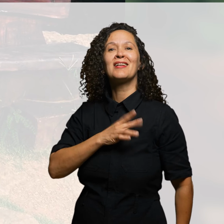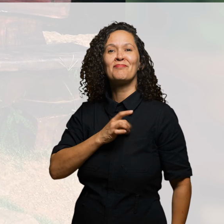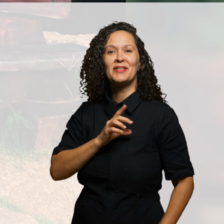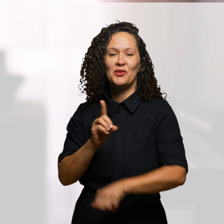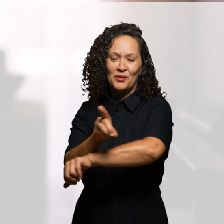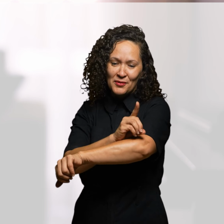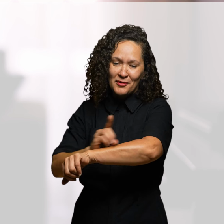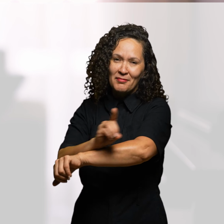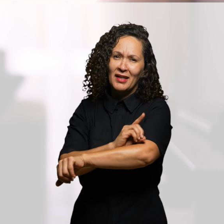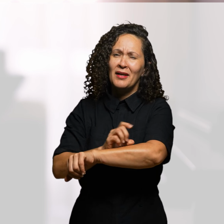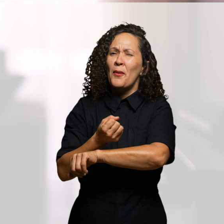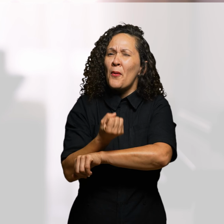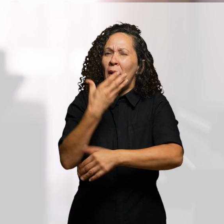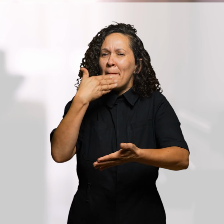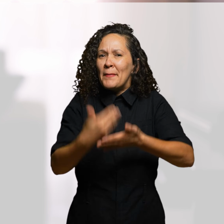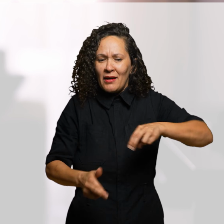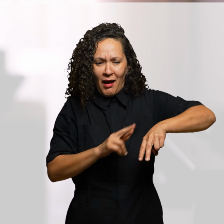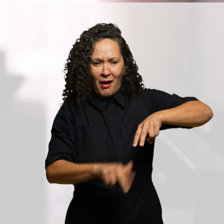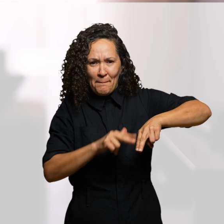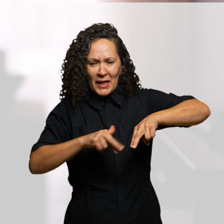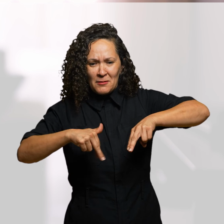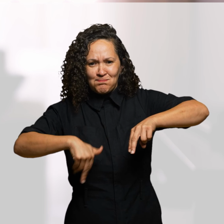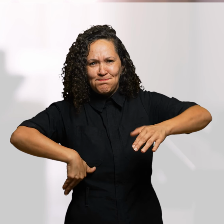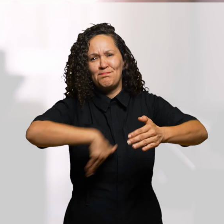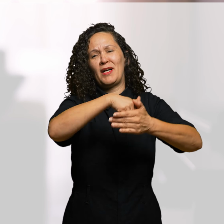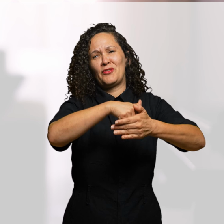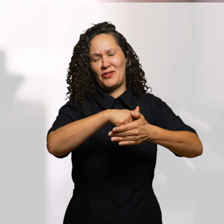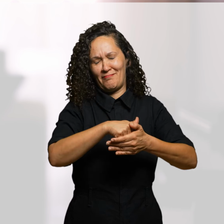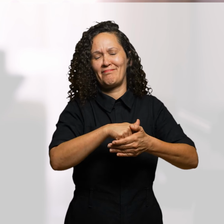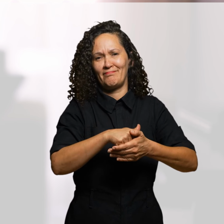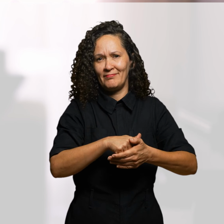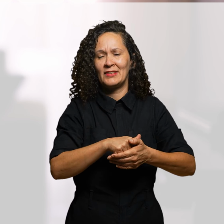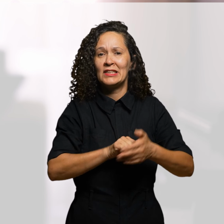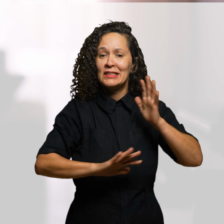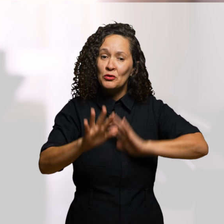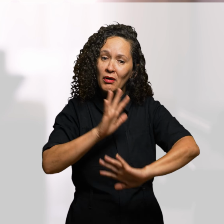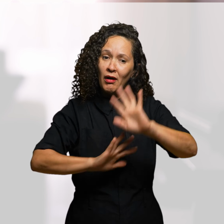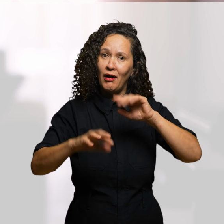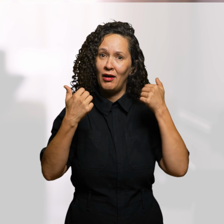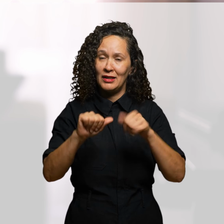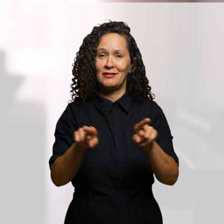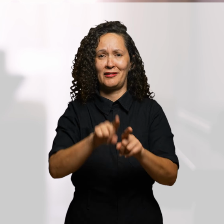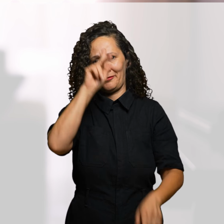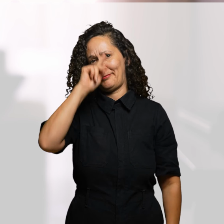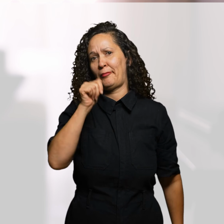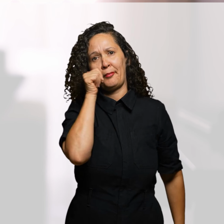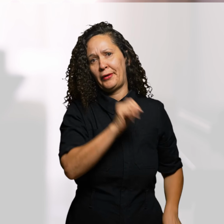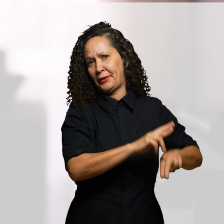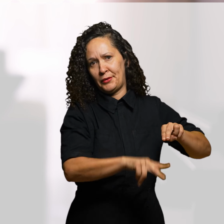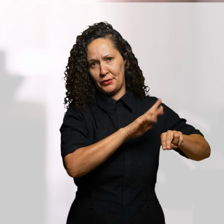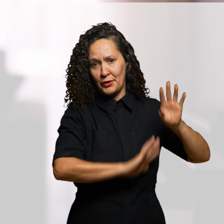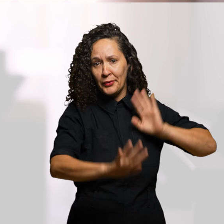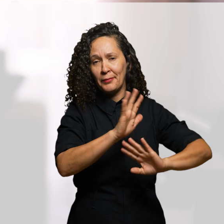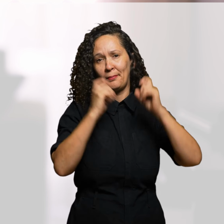eu sou diabética e quase já perdi a perna uma vez que eu bati a perna na rua. Então, assim, eu ando com muito mais cautela e por ser mulher, né? Então você tem